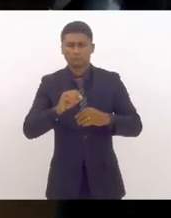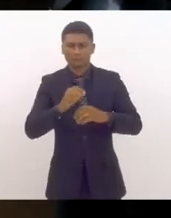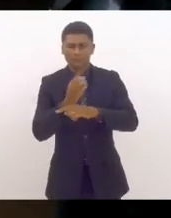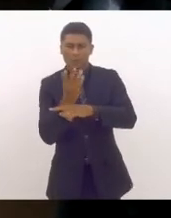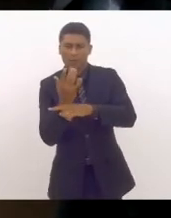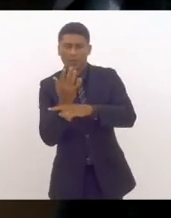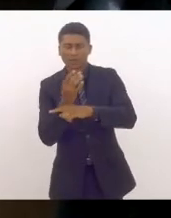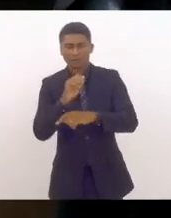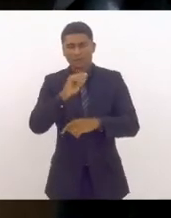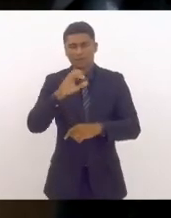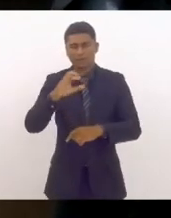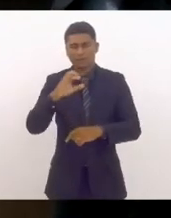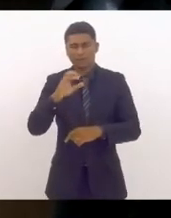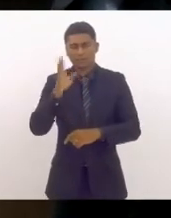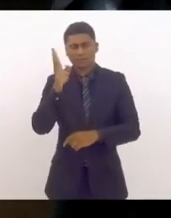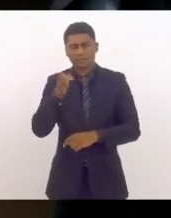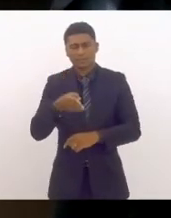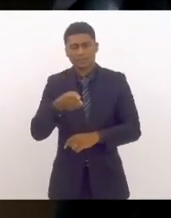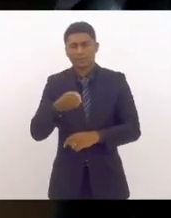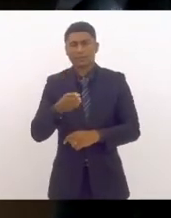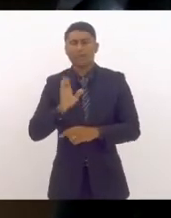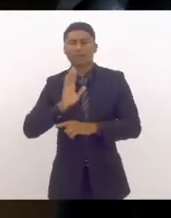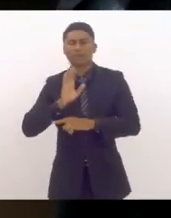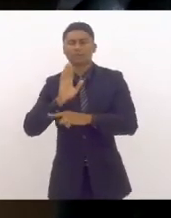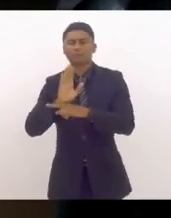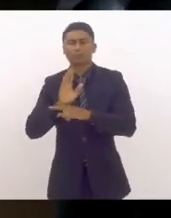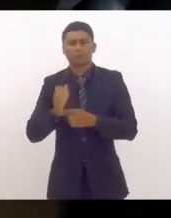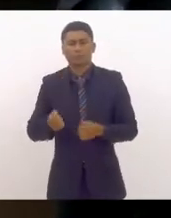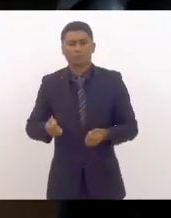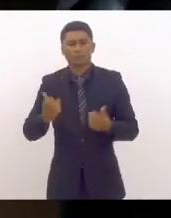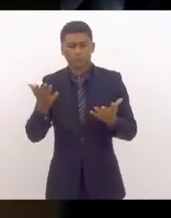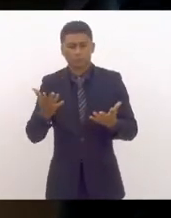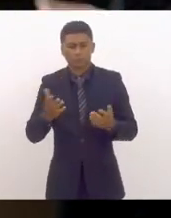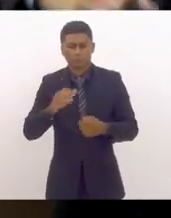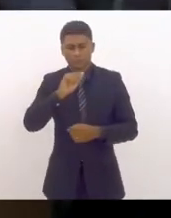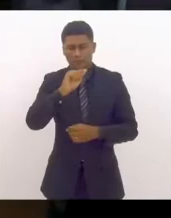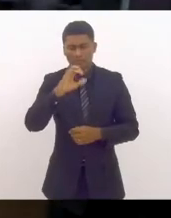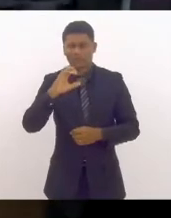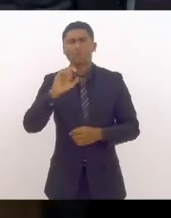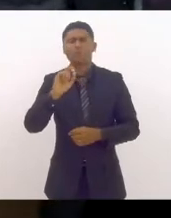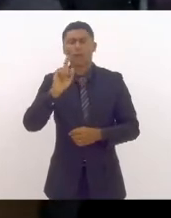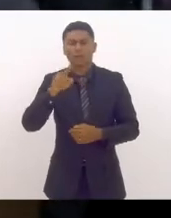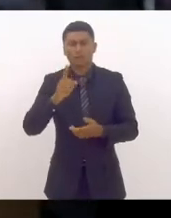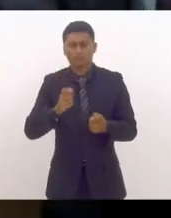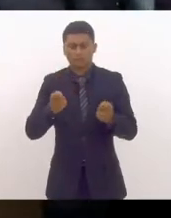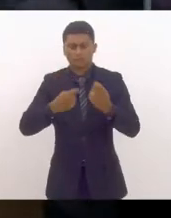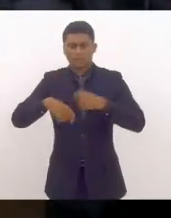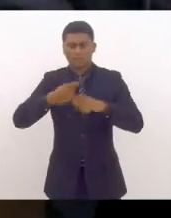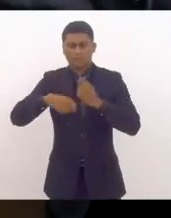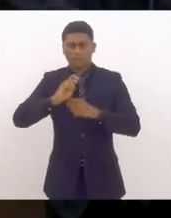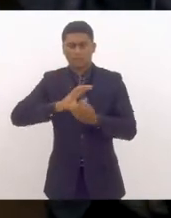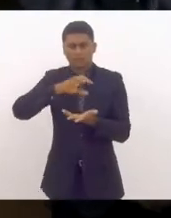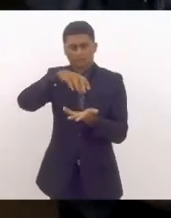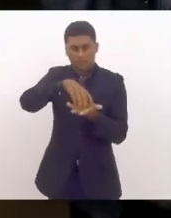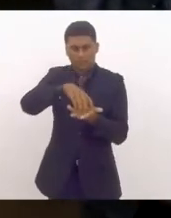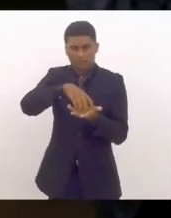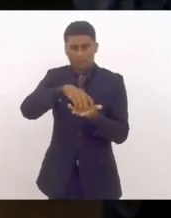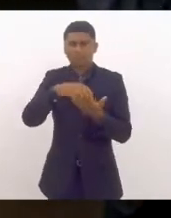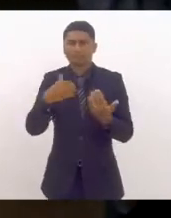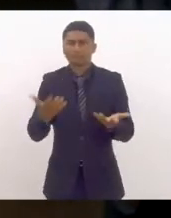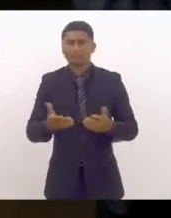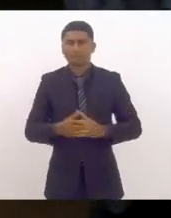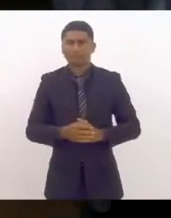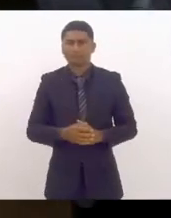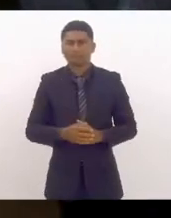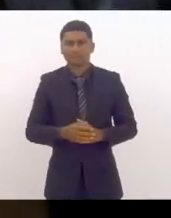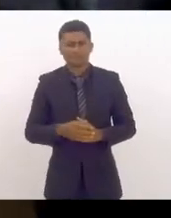barra ajuda de custo. AC é a administração central, senhor presidente. O projeto atividade é de número 5. Pensei